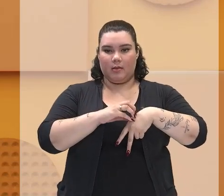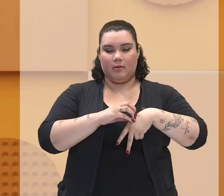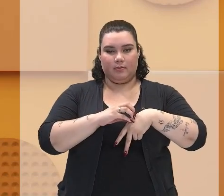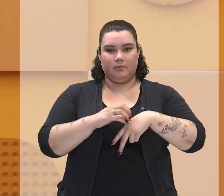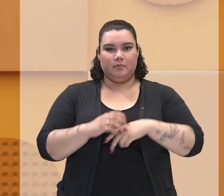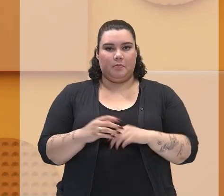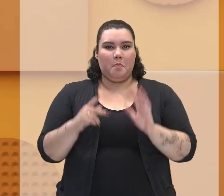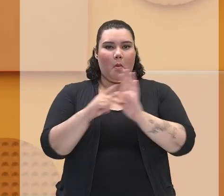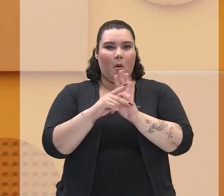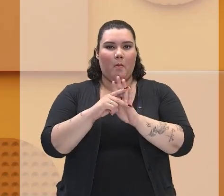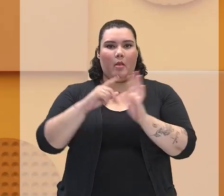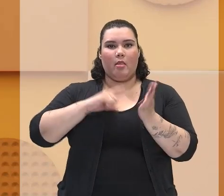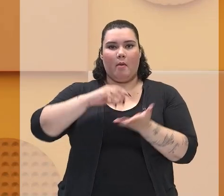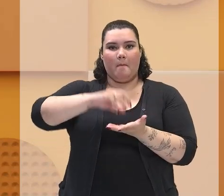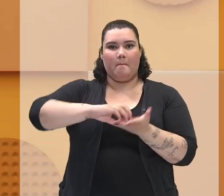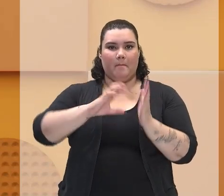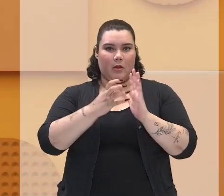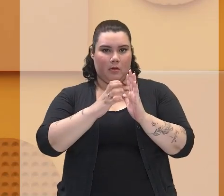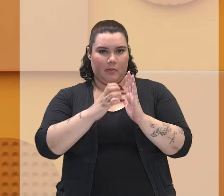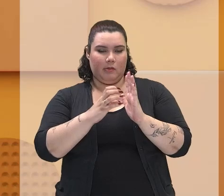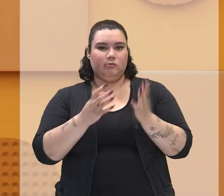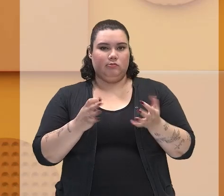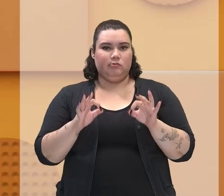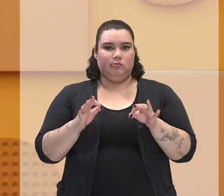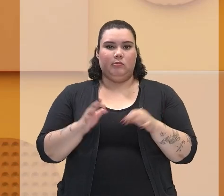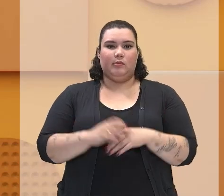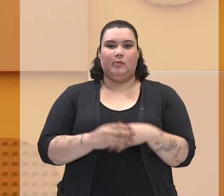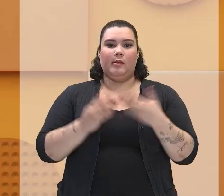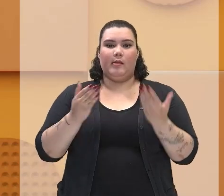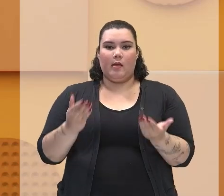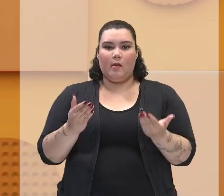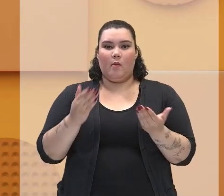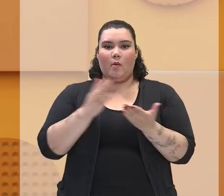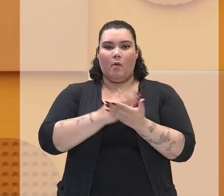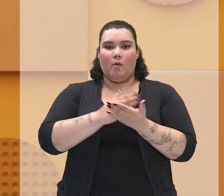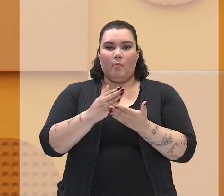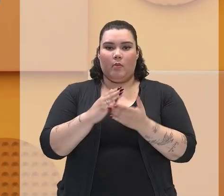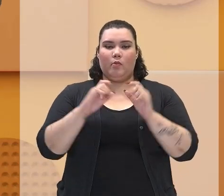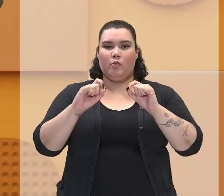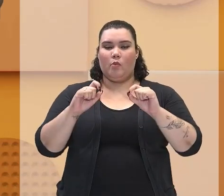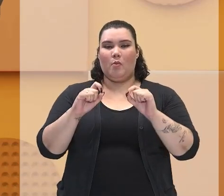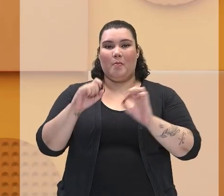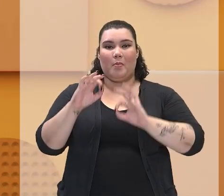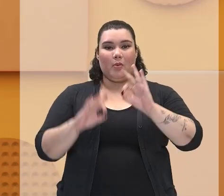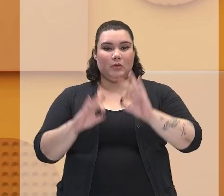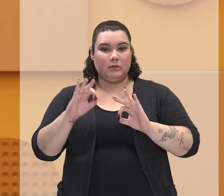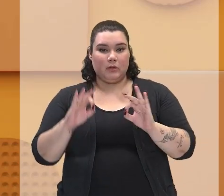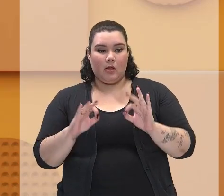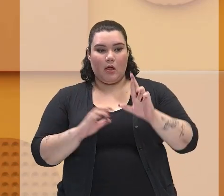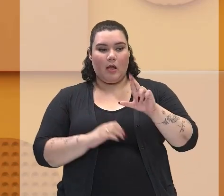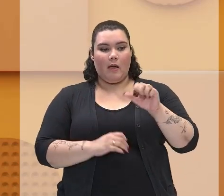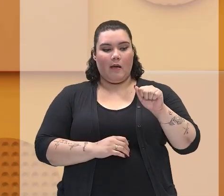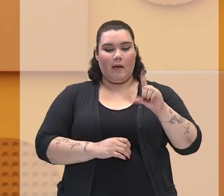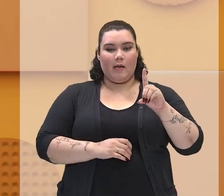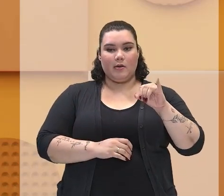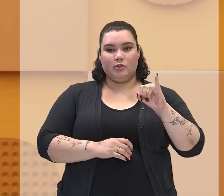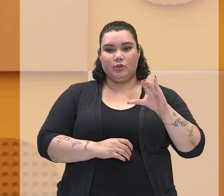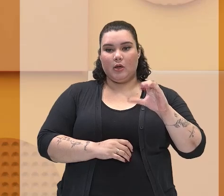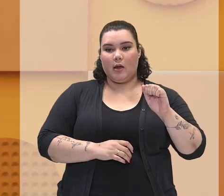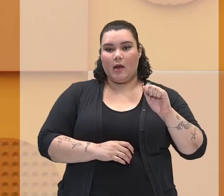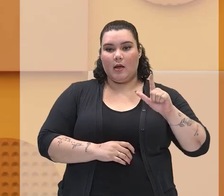a outros. E isso vai fazer com que haja um processo de radicalização no processo